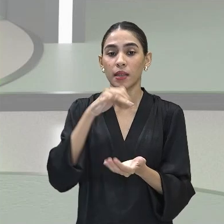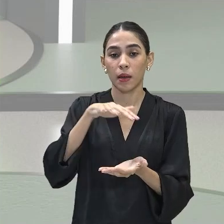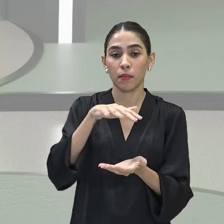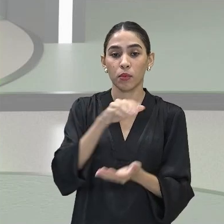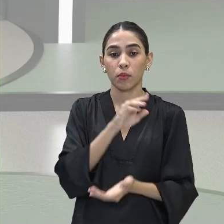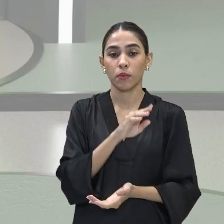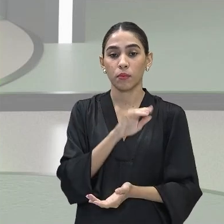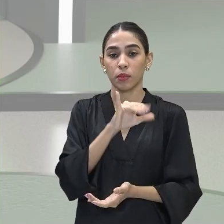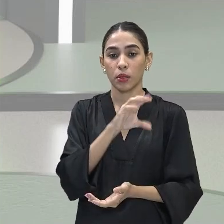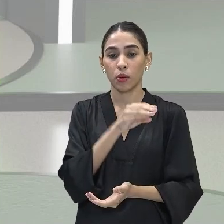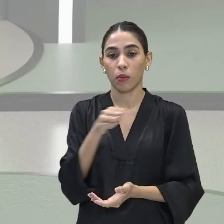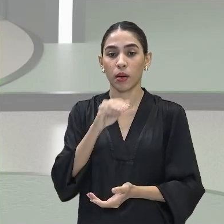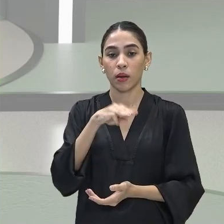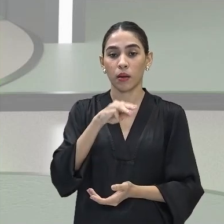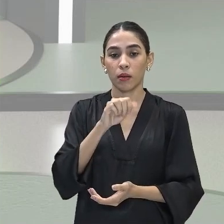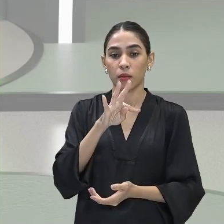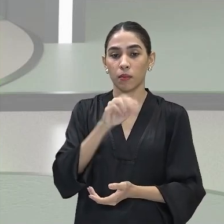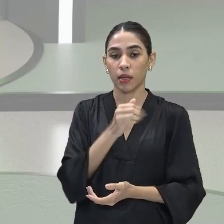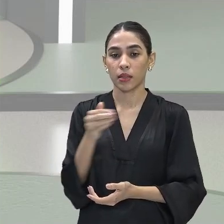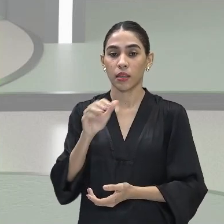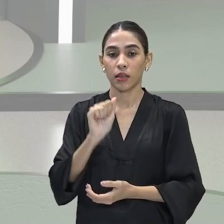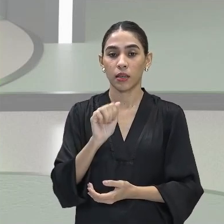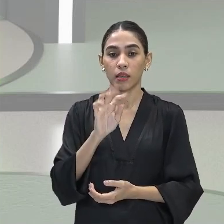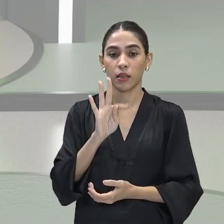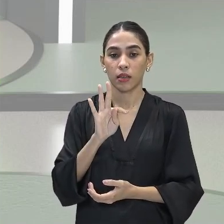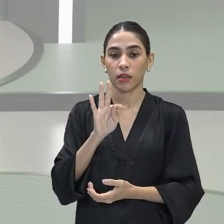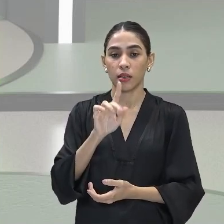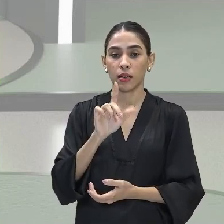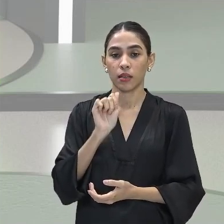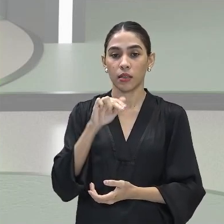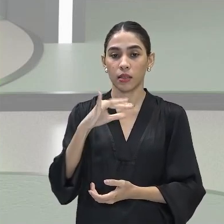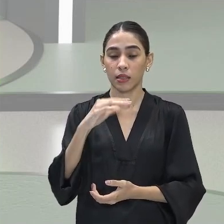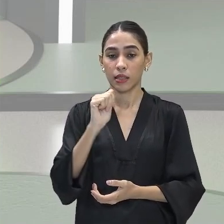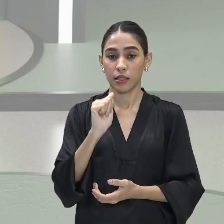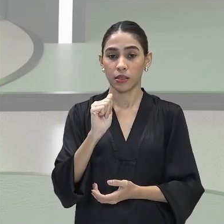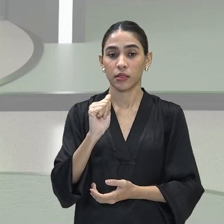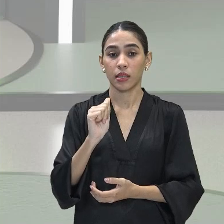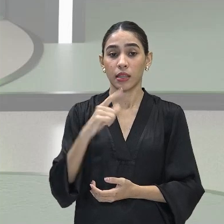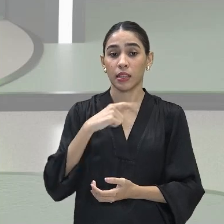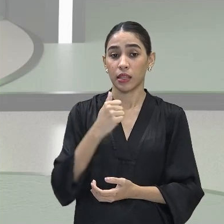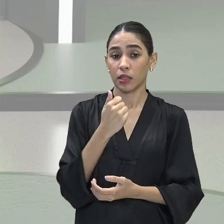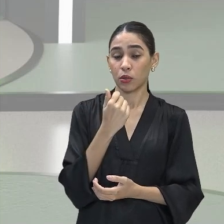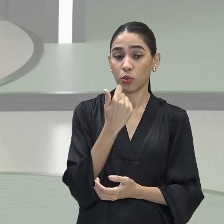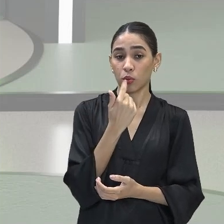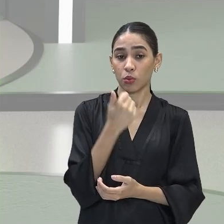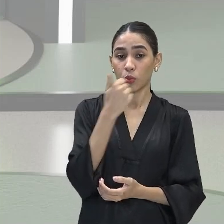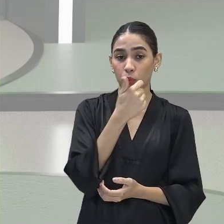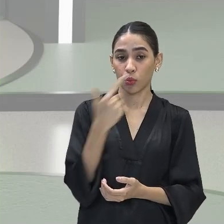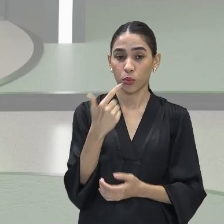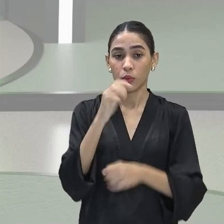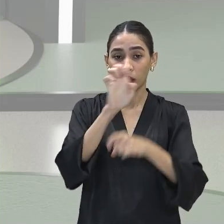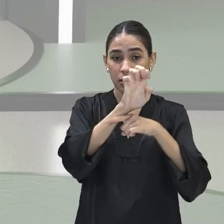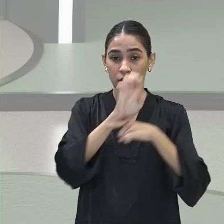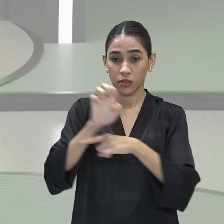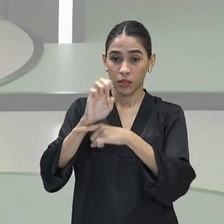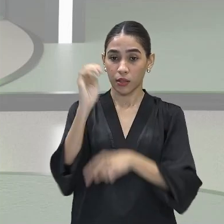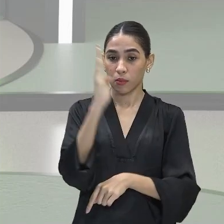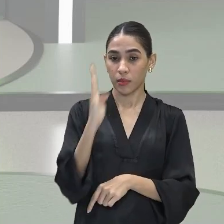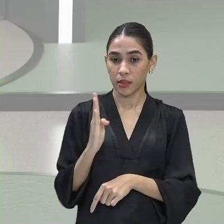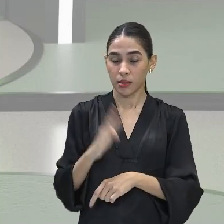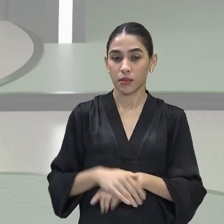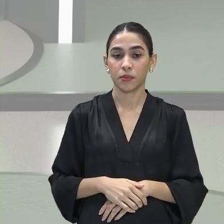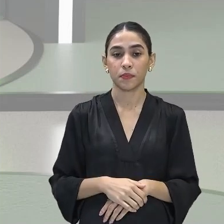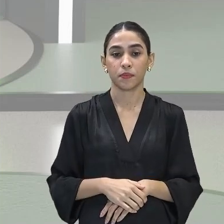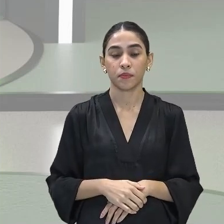Atlântica. Vamos observar que existem 12 estados do Brasil, né, nessa região aqui do litoral.